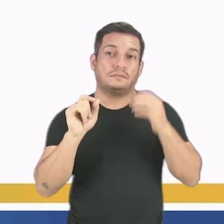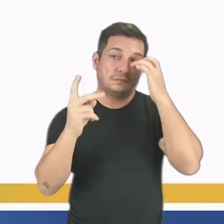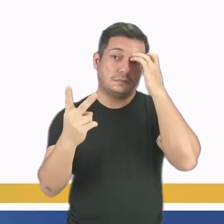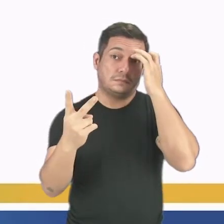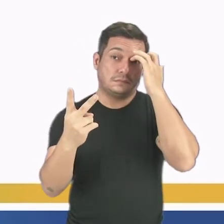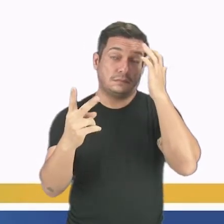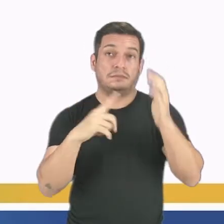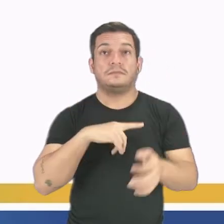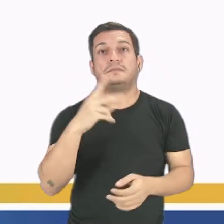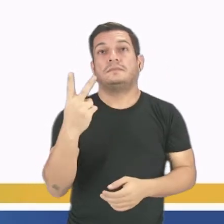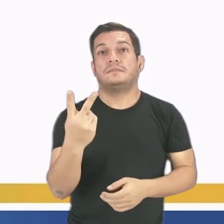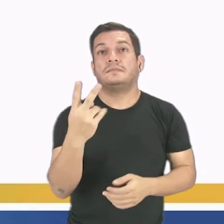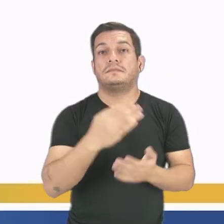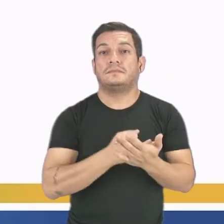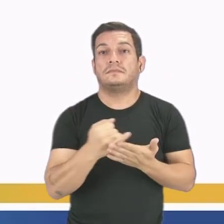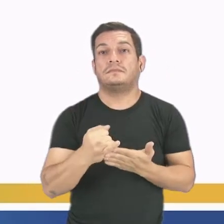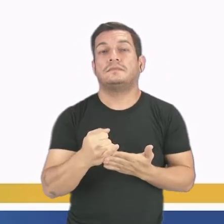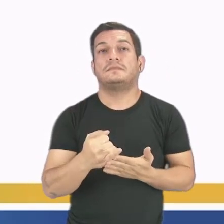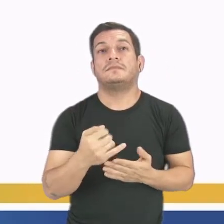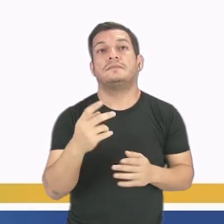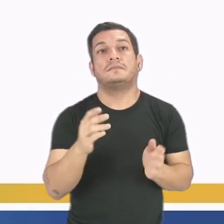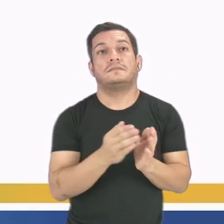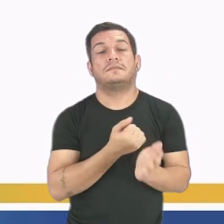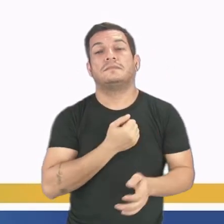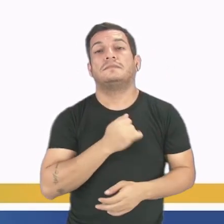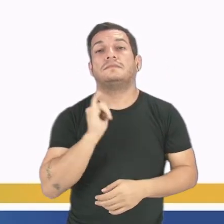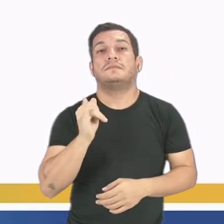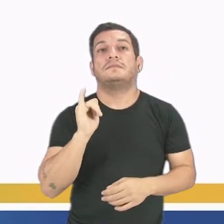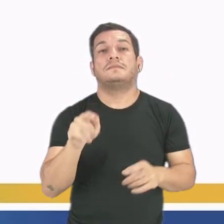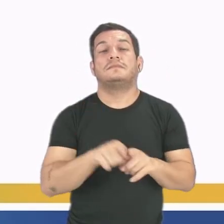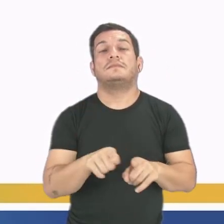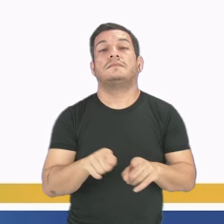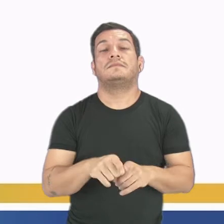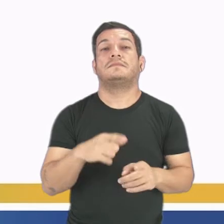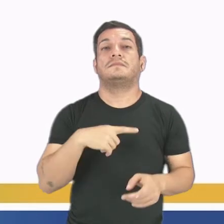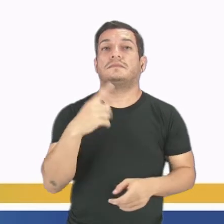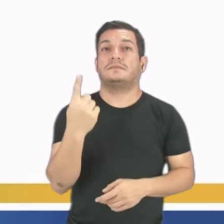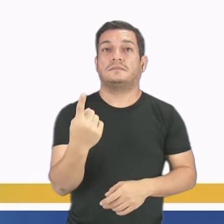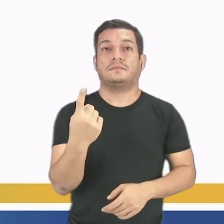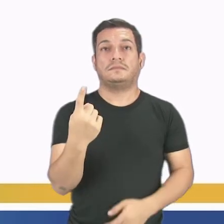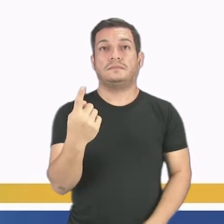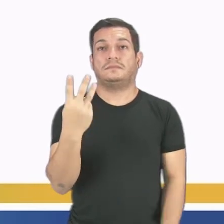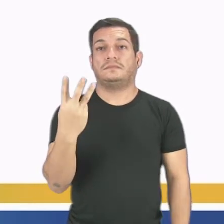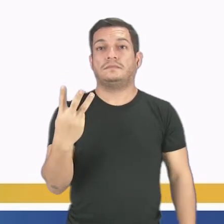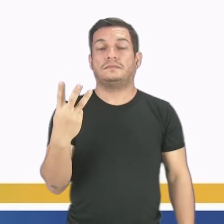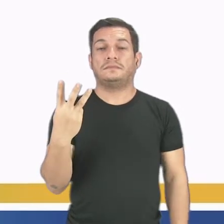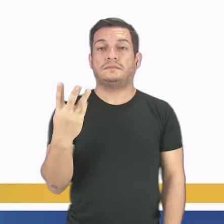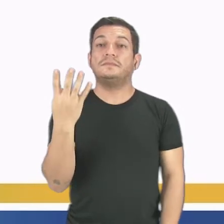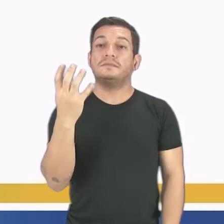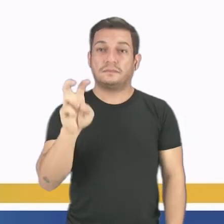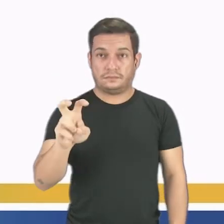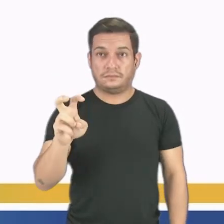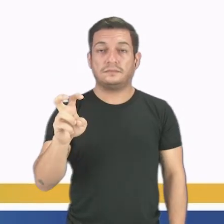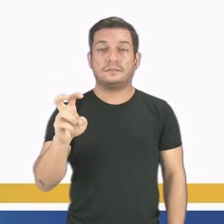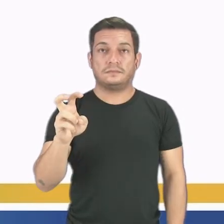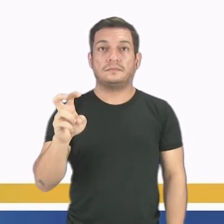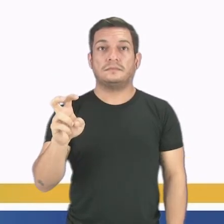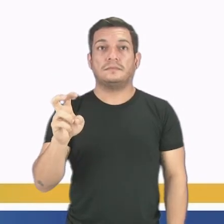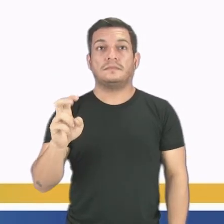vai sair, tem o 2 no início, e números ímpares no dado. Eu tenho o 1, o 3 e o 5.